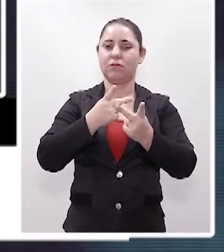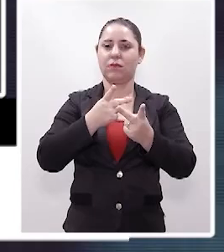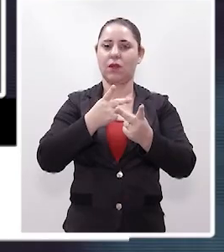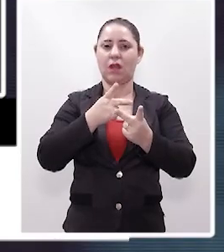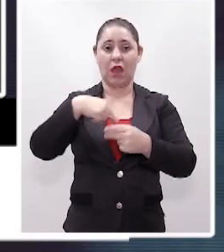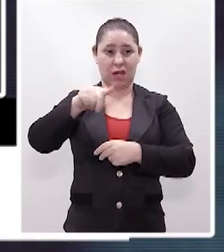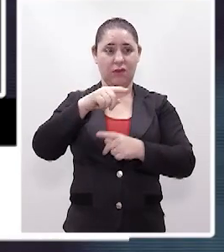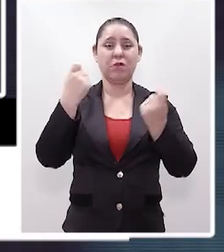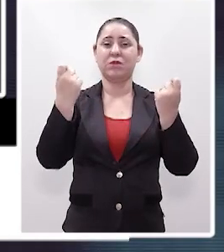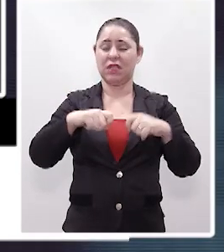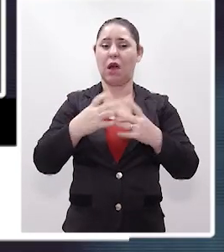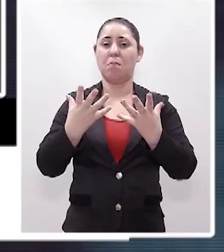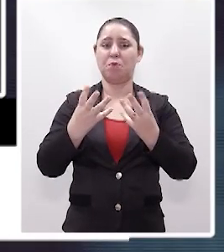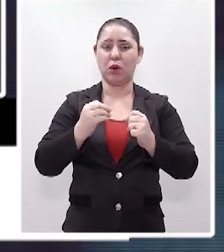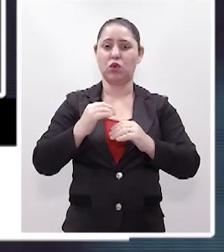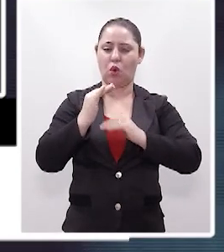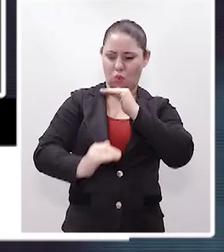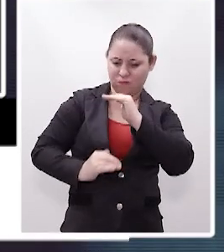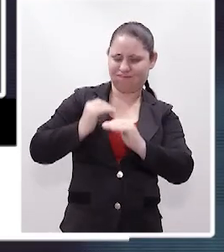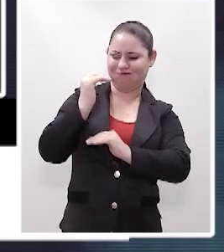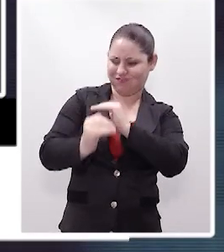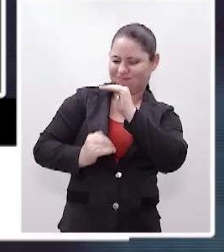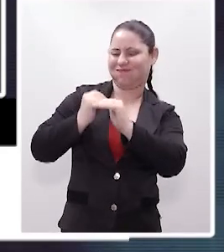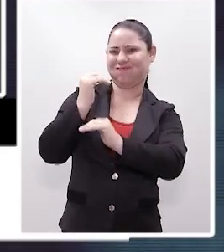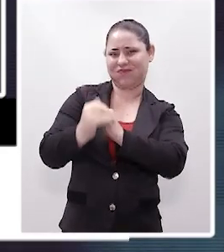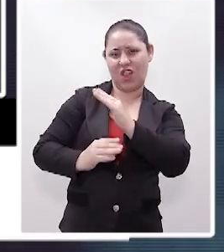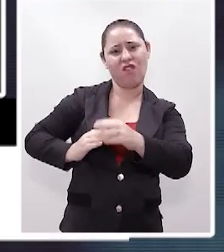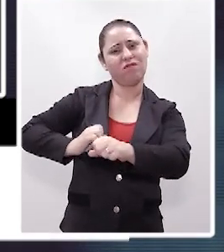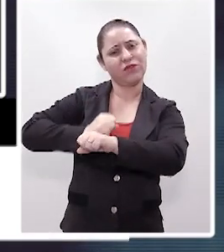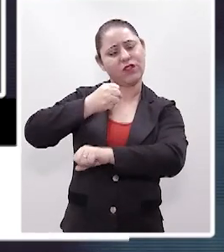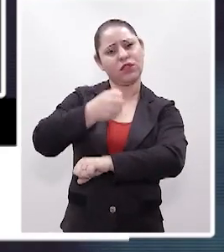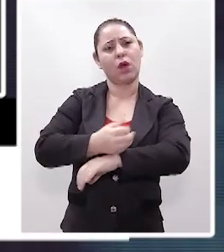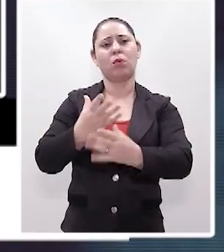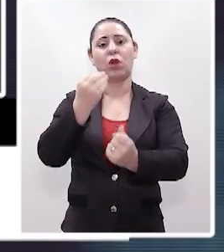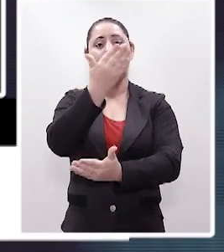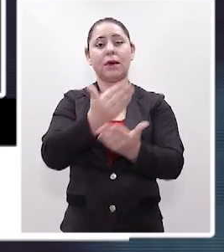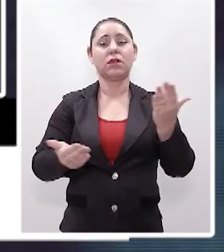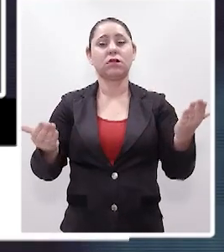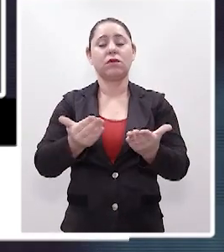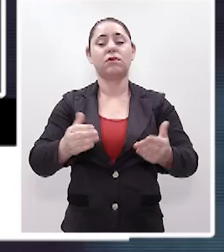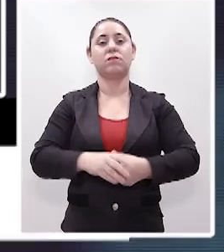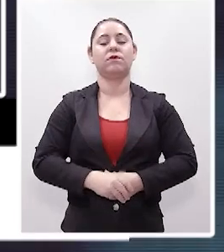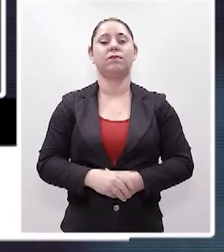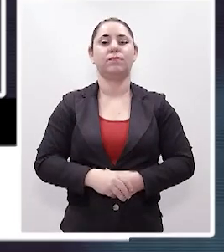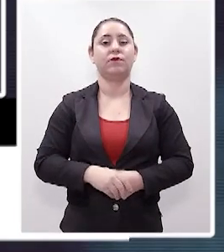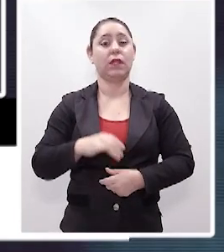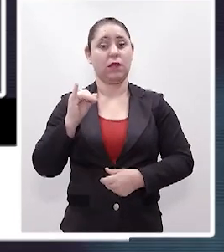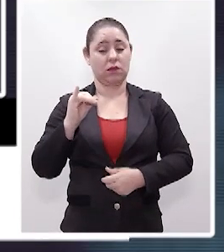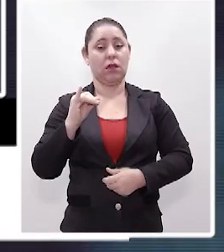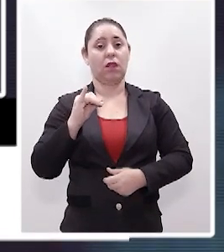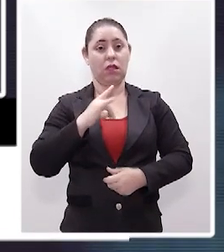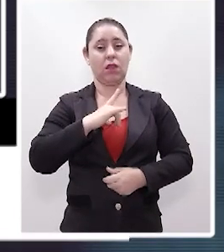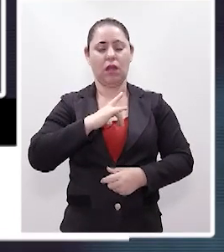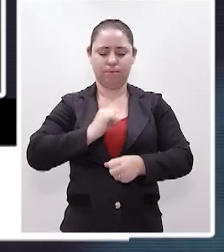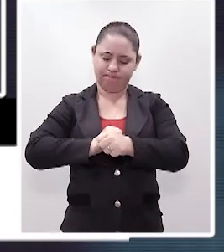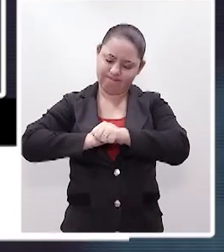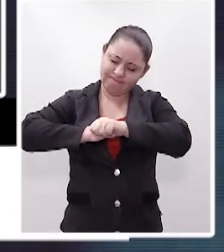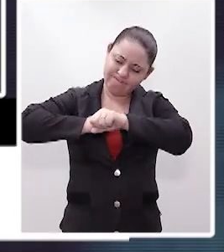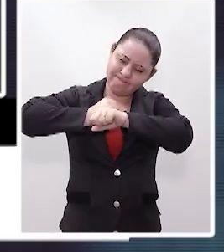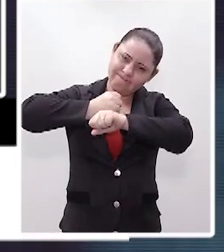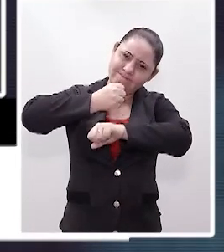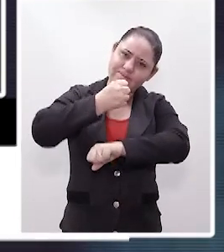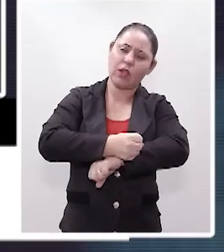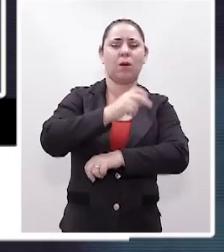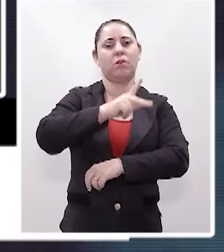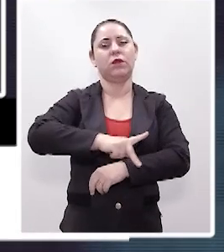eles vão ter que correr muito atrás lá na frente para recuperar o que eles estão perdendo agora. Mesmo que eles estejam se